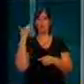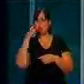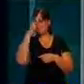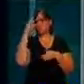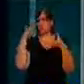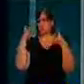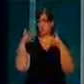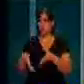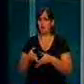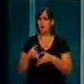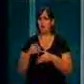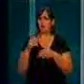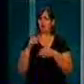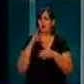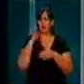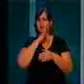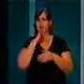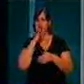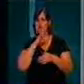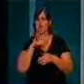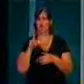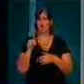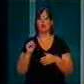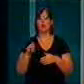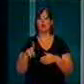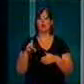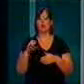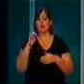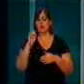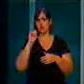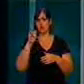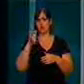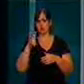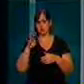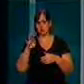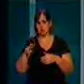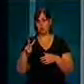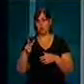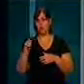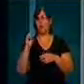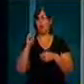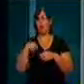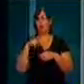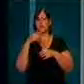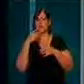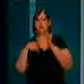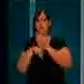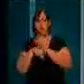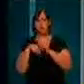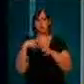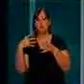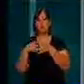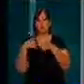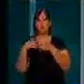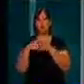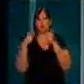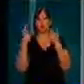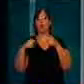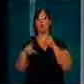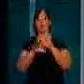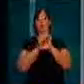clandestinos se enquadrariam entre condutas configuradas por crimes imprescritíveis da nossa Constituição. E no